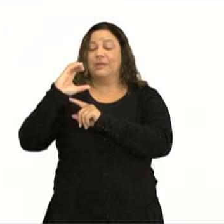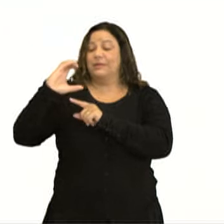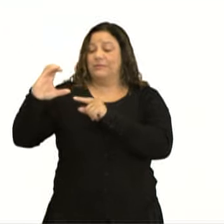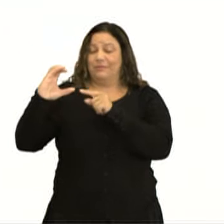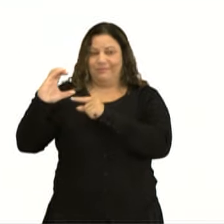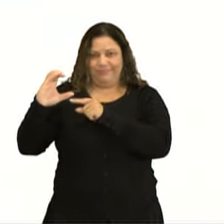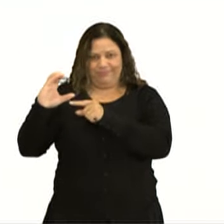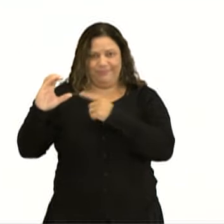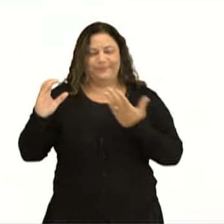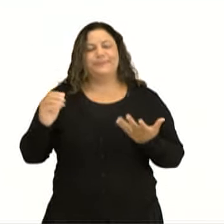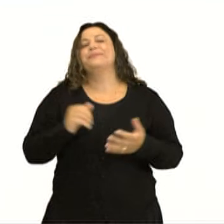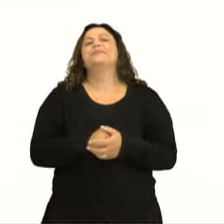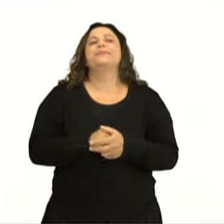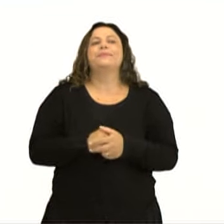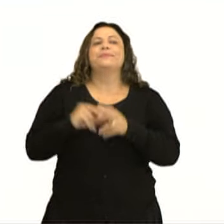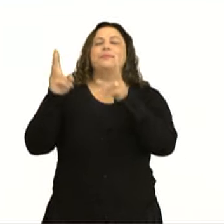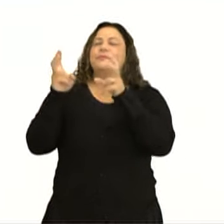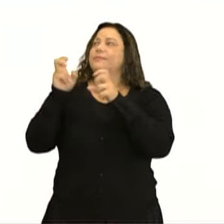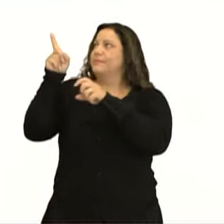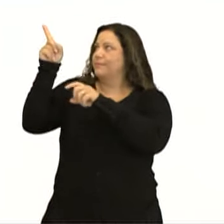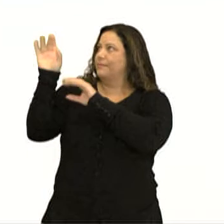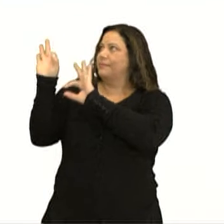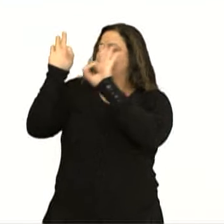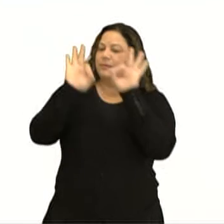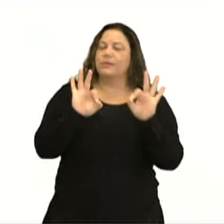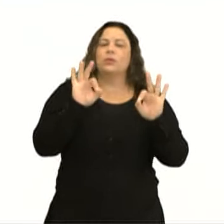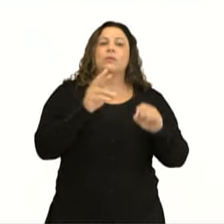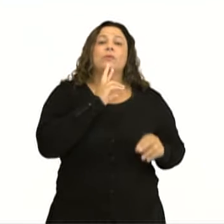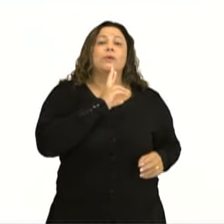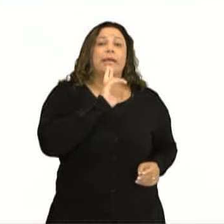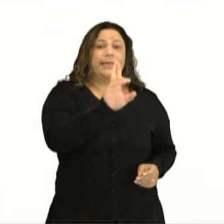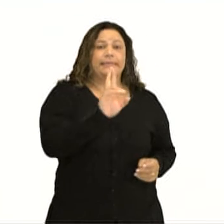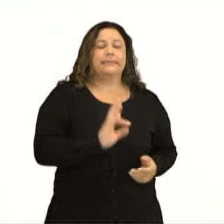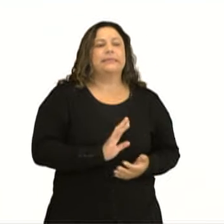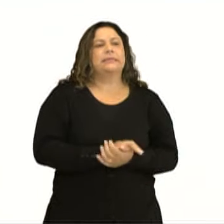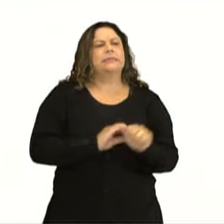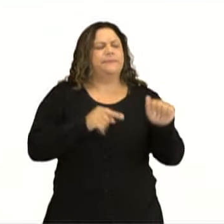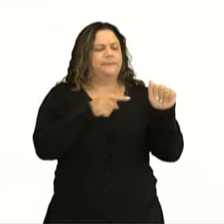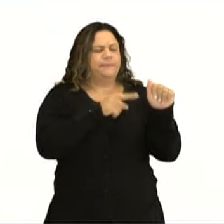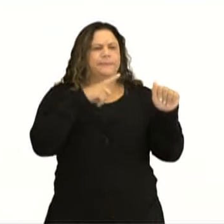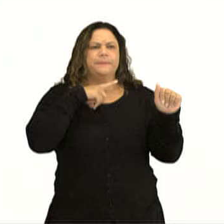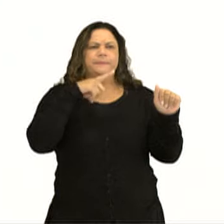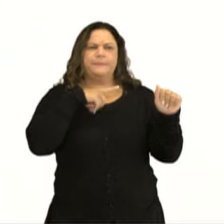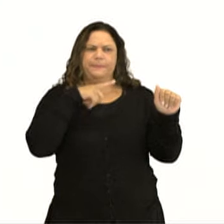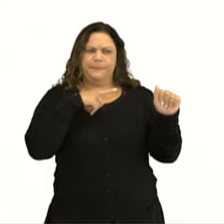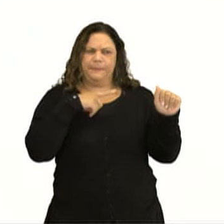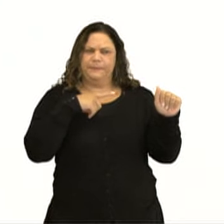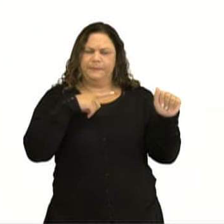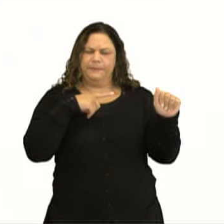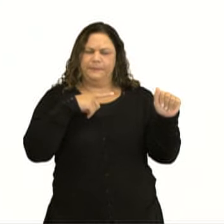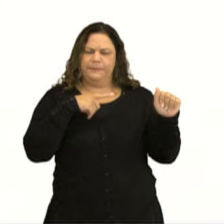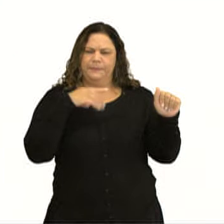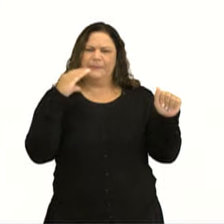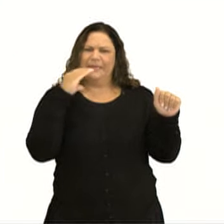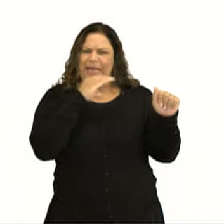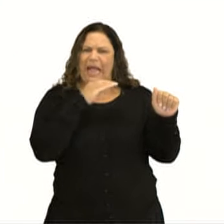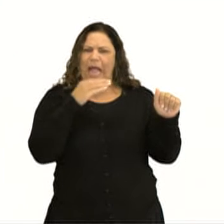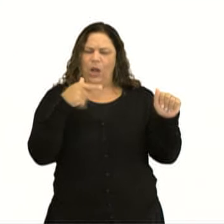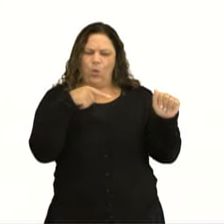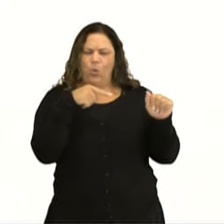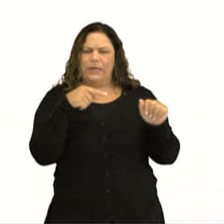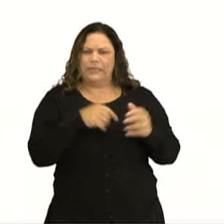conforme a figura, e responda. Letra A. Existe calor nesse sistema? Justifique. E letra